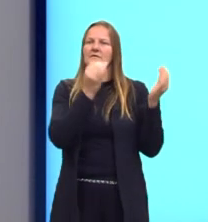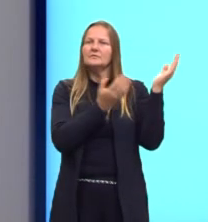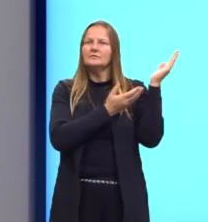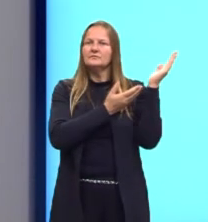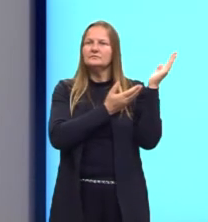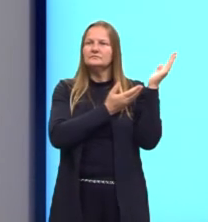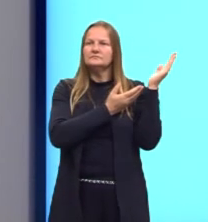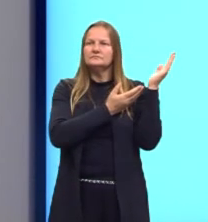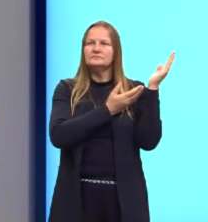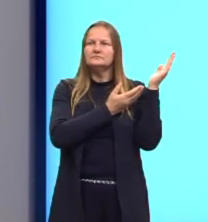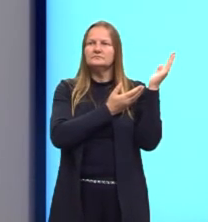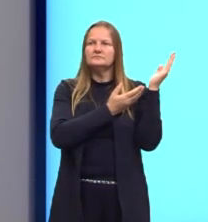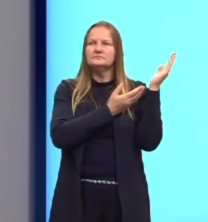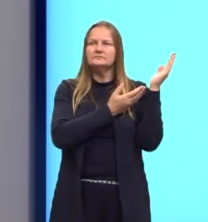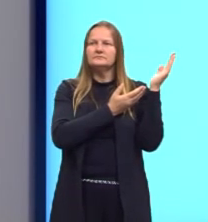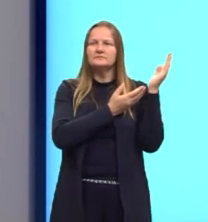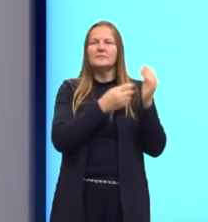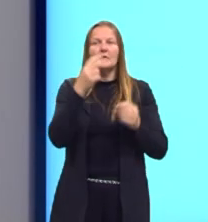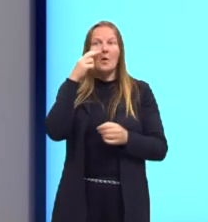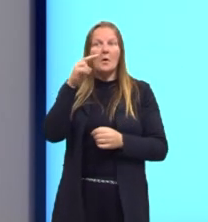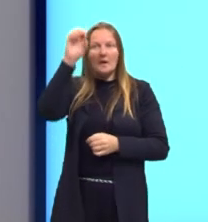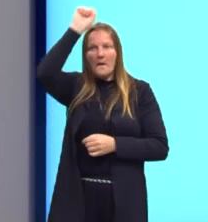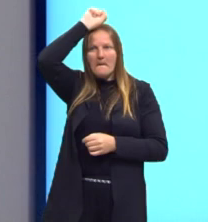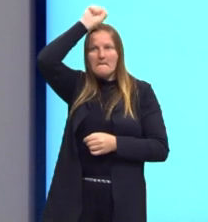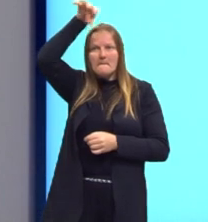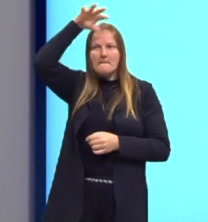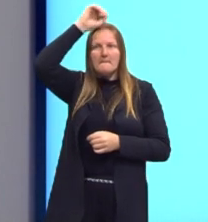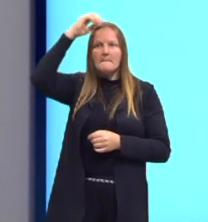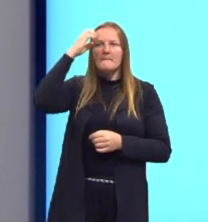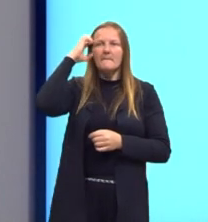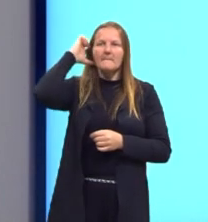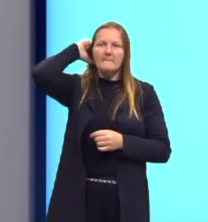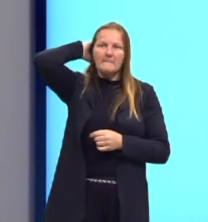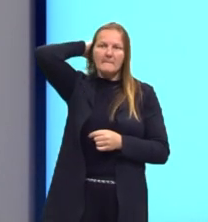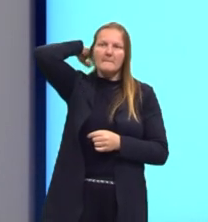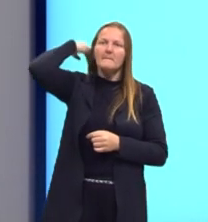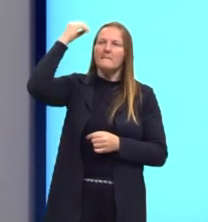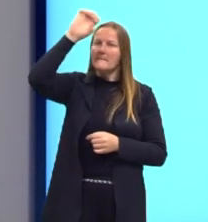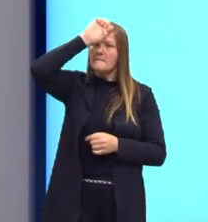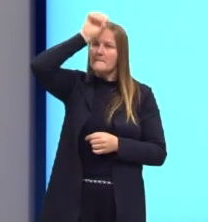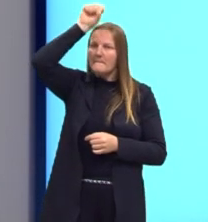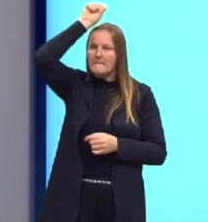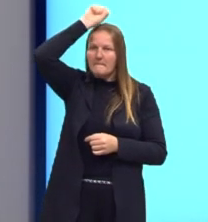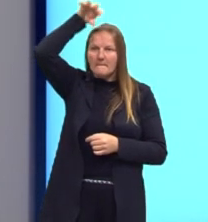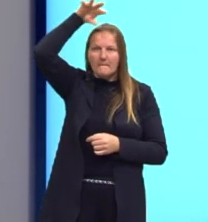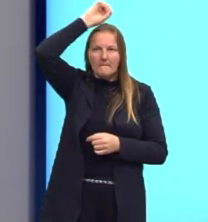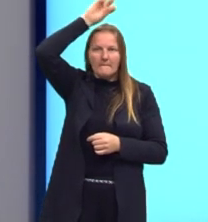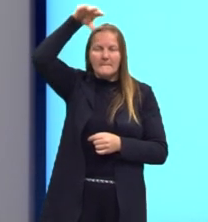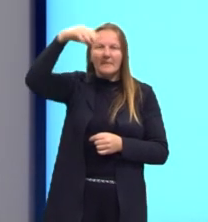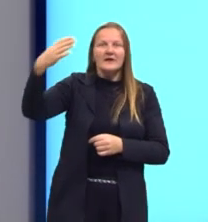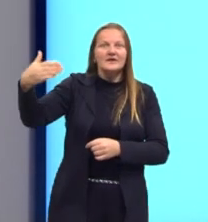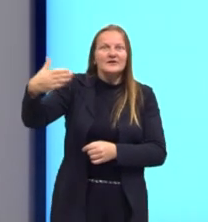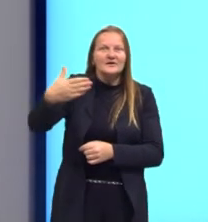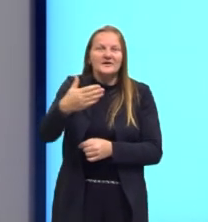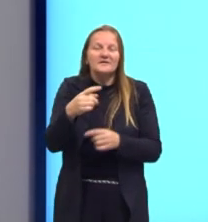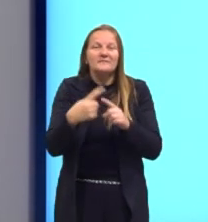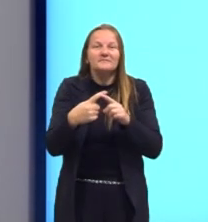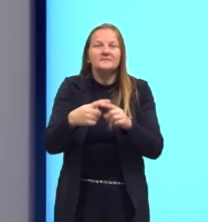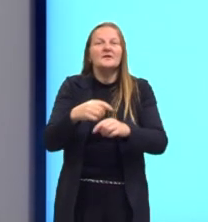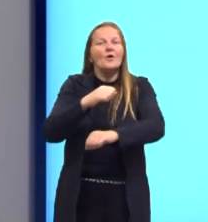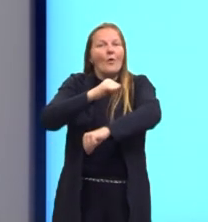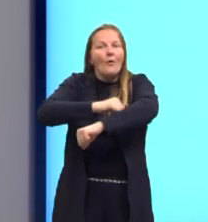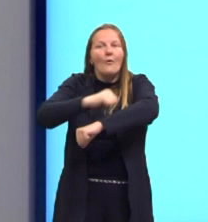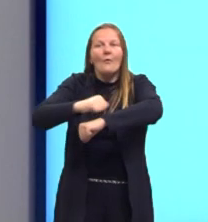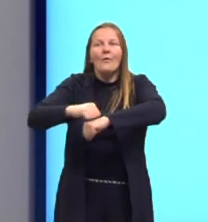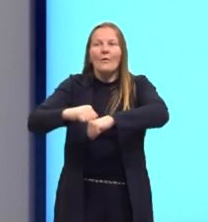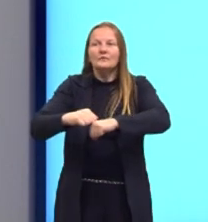bem legal gente olha a baleia o esqueleto da baleia Olha aqui que ela tem ossos